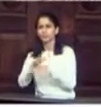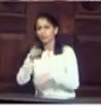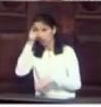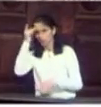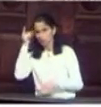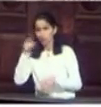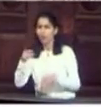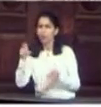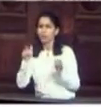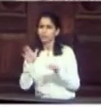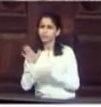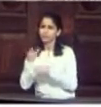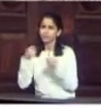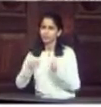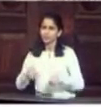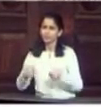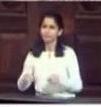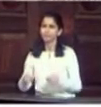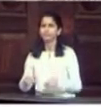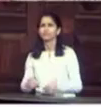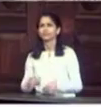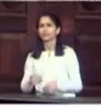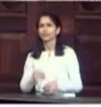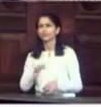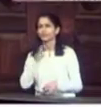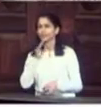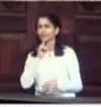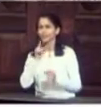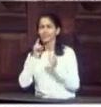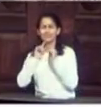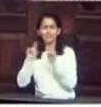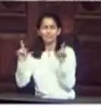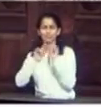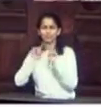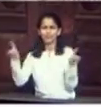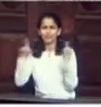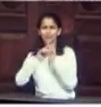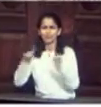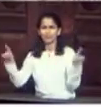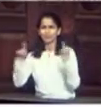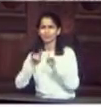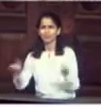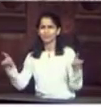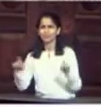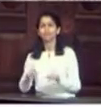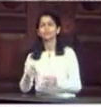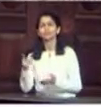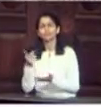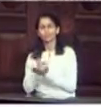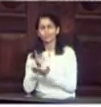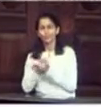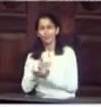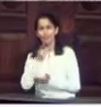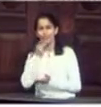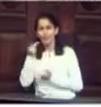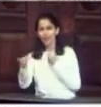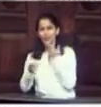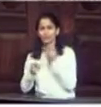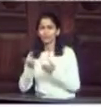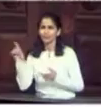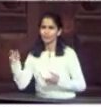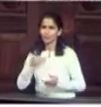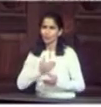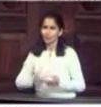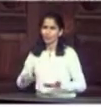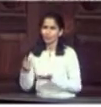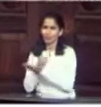o governo, se o executivo, a gente vive criticando aqui o executivo de que está fazendo escolhas erradas, vamos tomar para nós